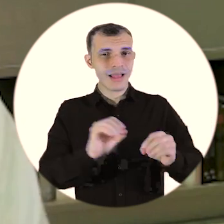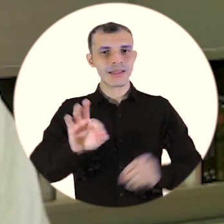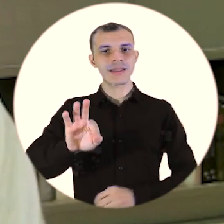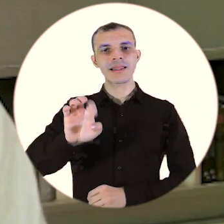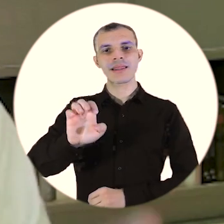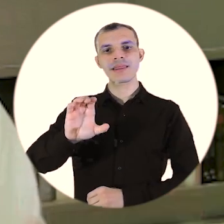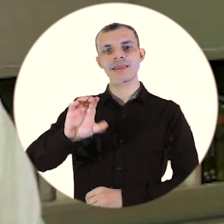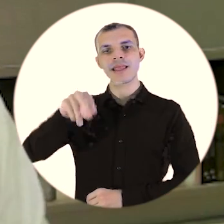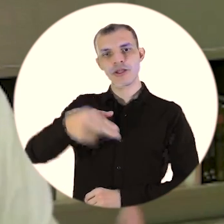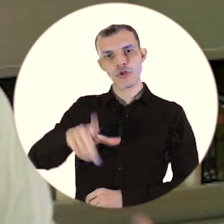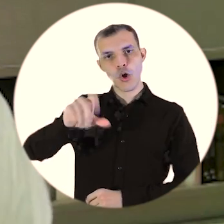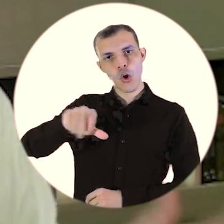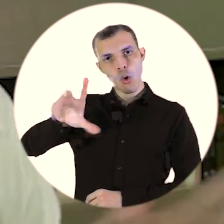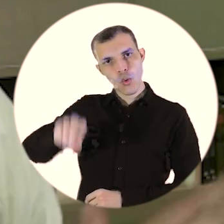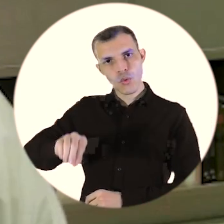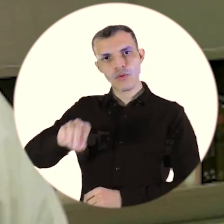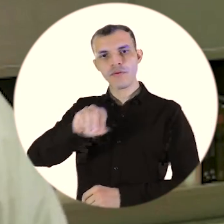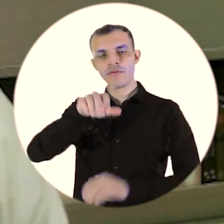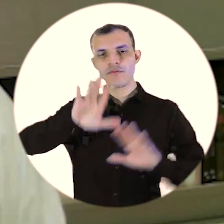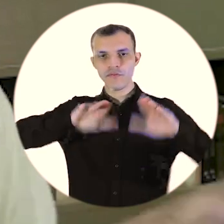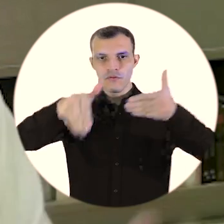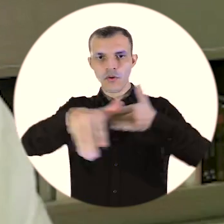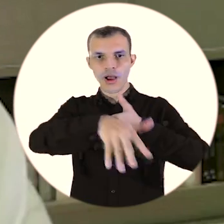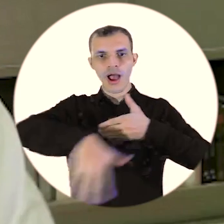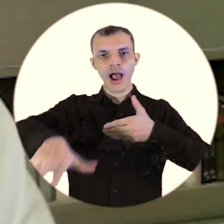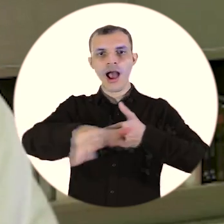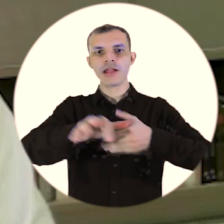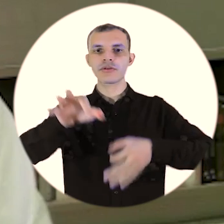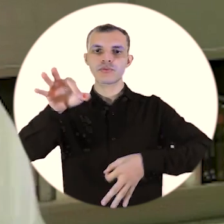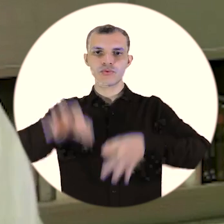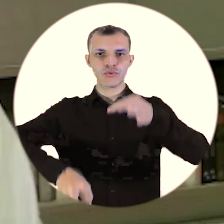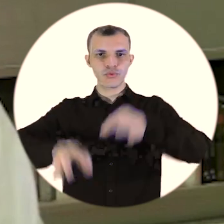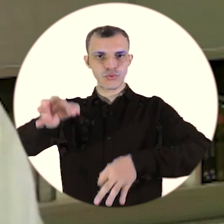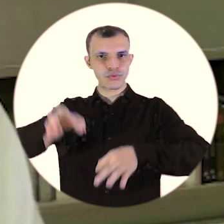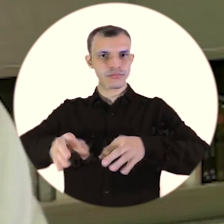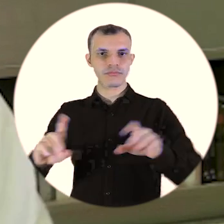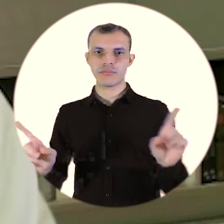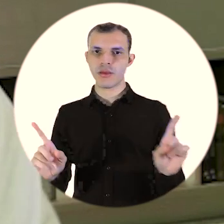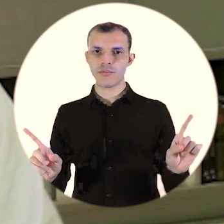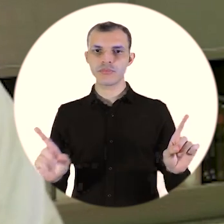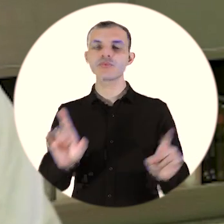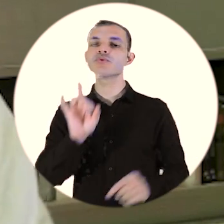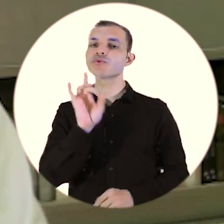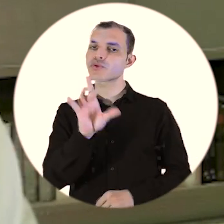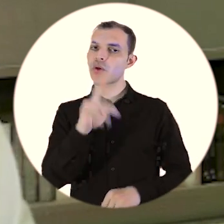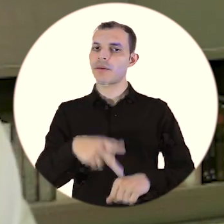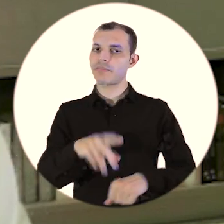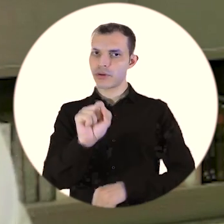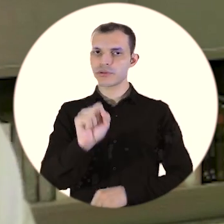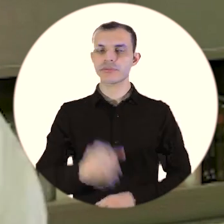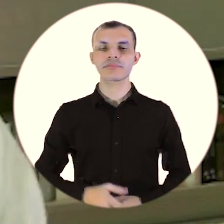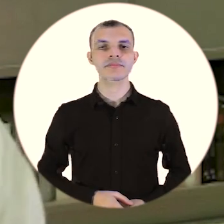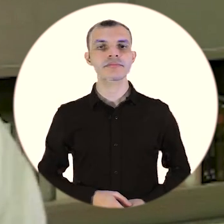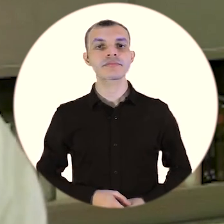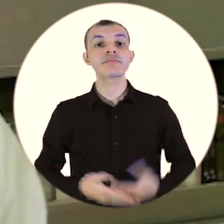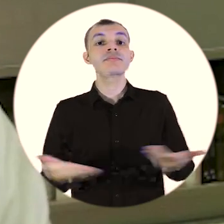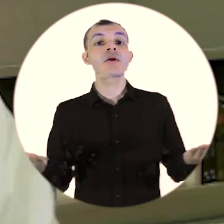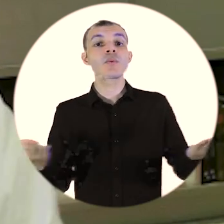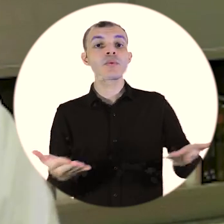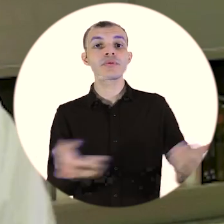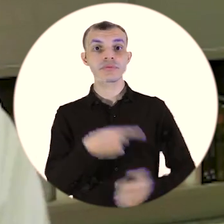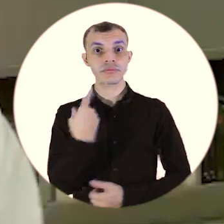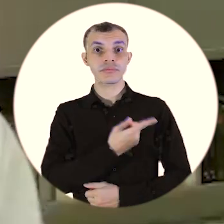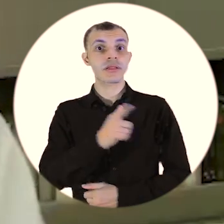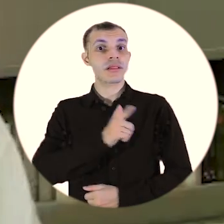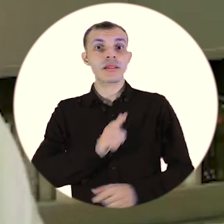de tecnólogo na área jurídica. Na área jurídica, nós só ofereceremos as pós-graduações. Agora, o que é que